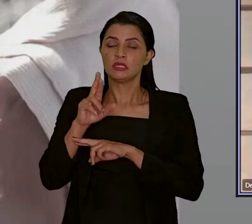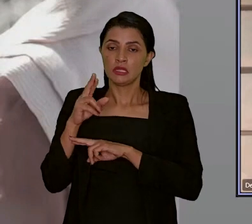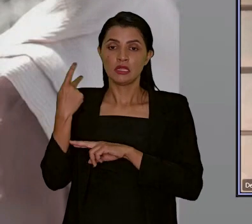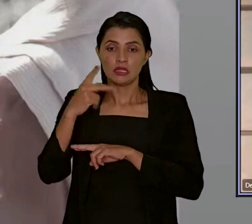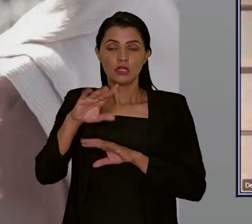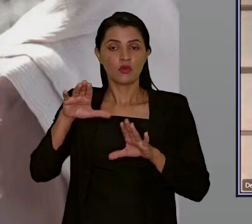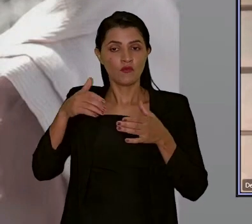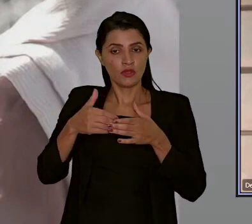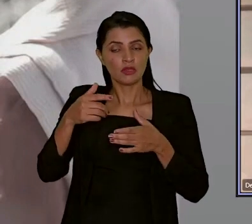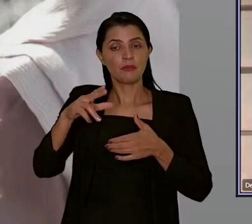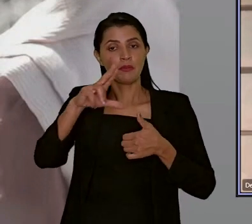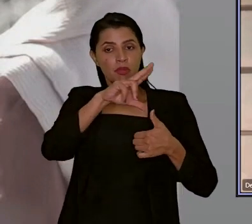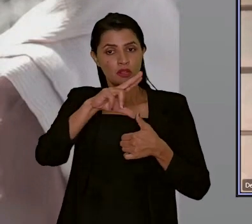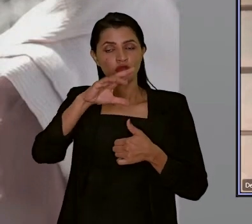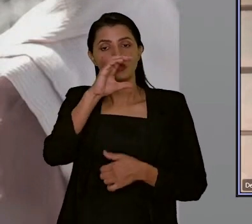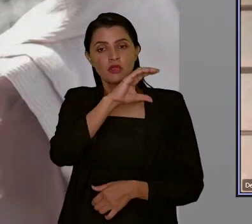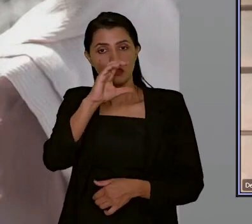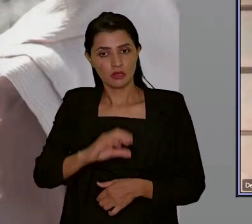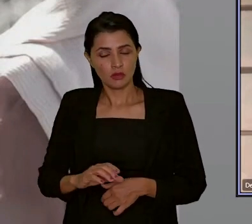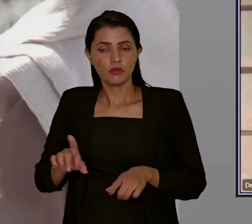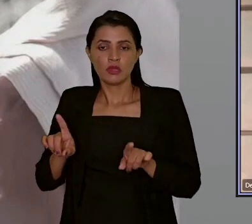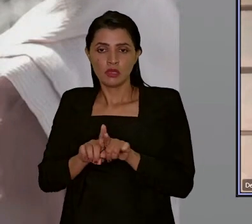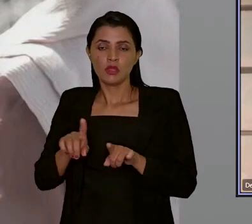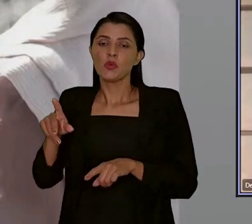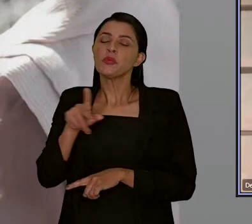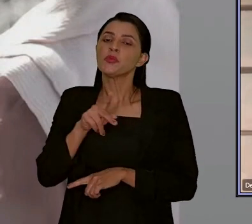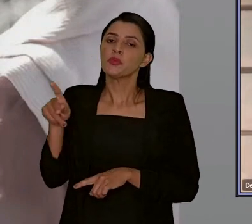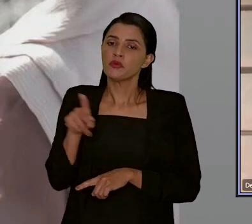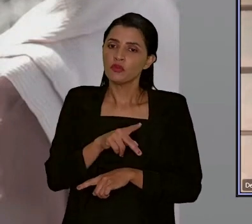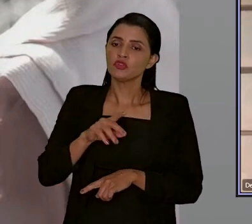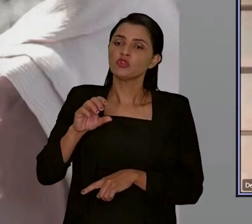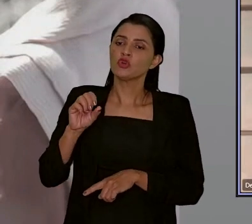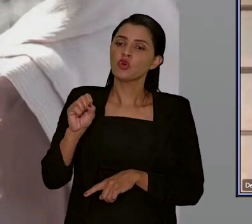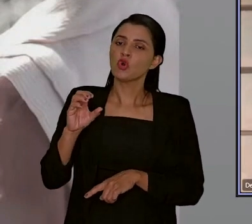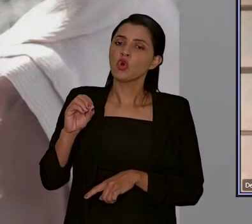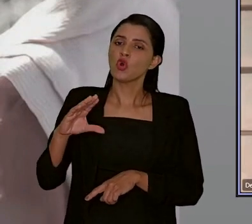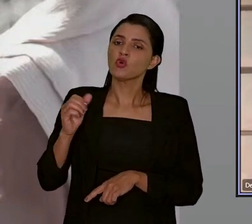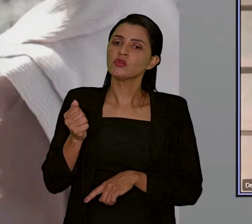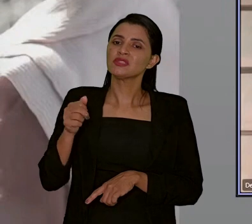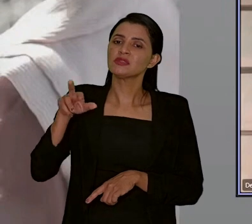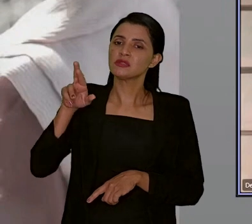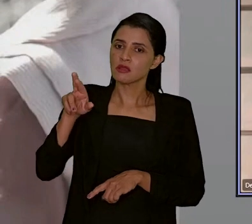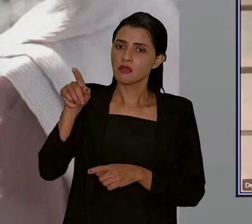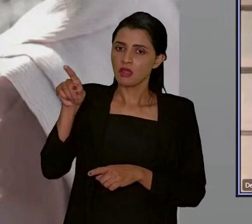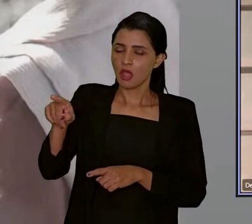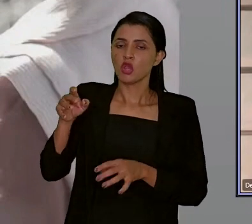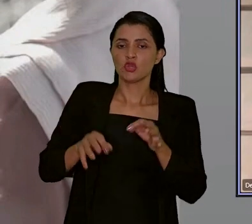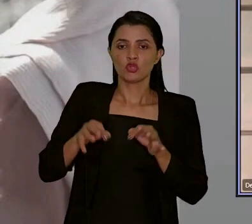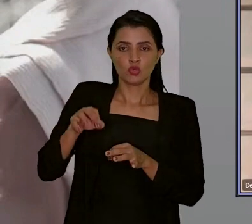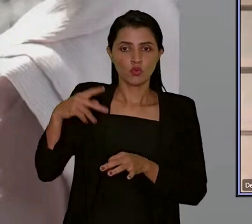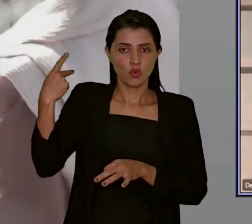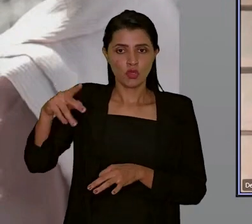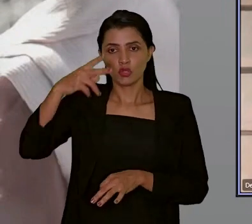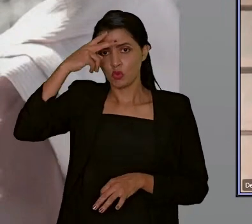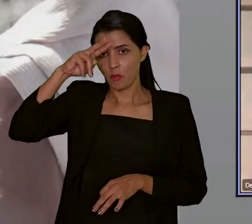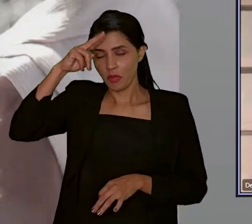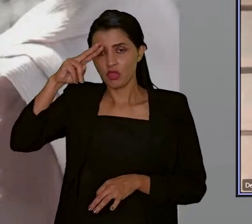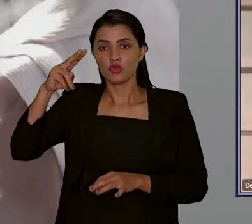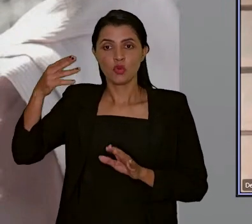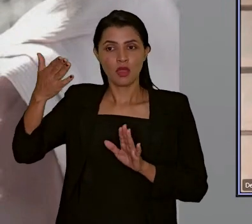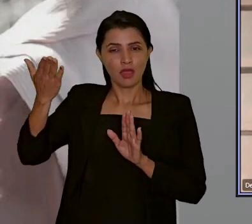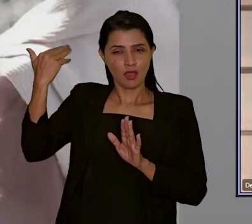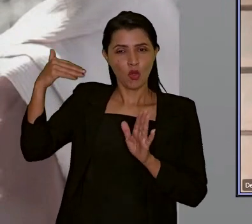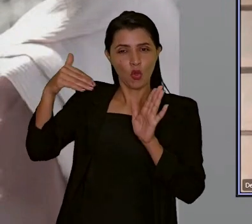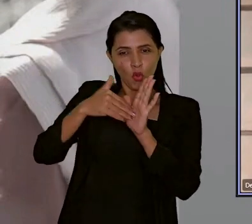e o Caribe, e o professor Oscar Gregório Severo Rivera, juiz de Laço do México, que desde ontem nos honra com a